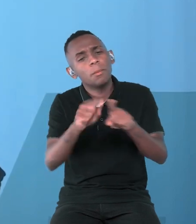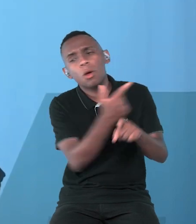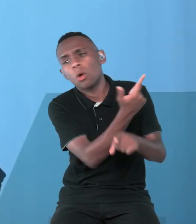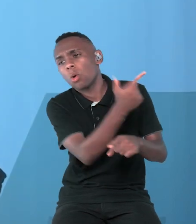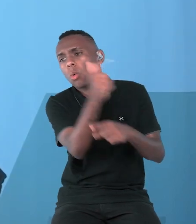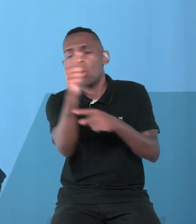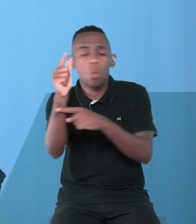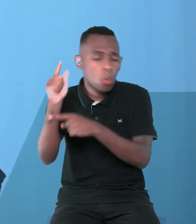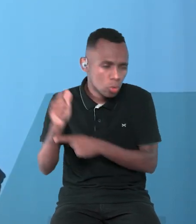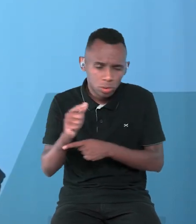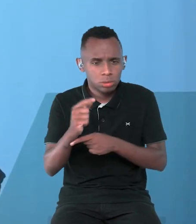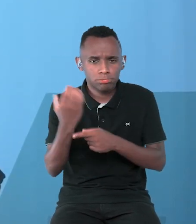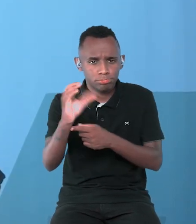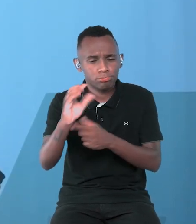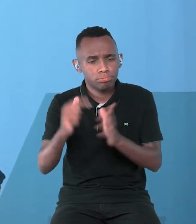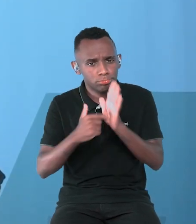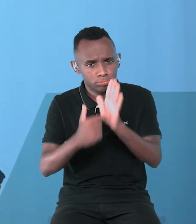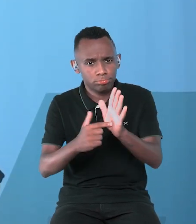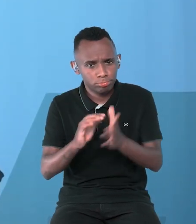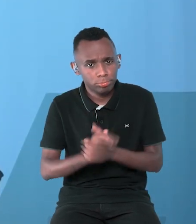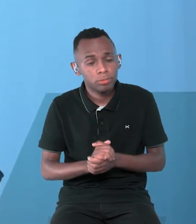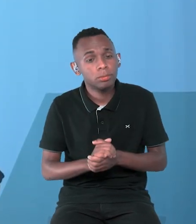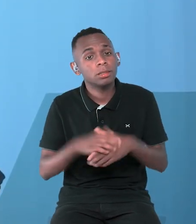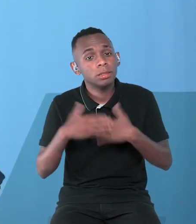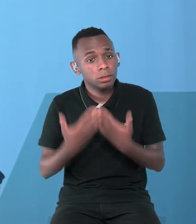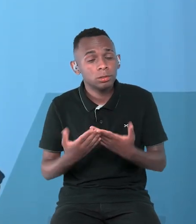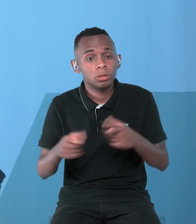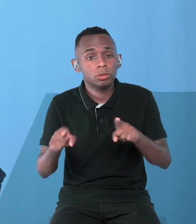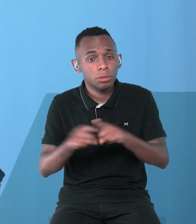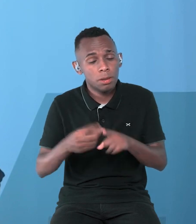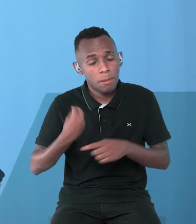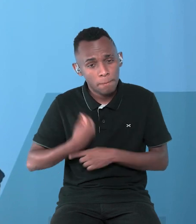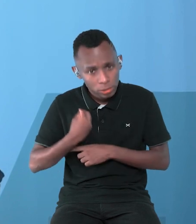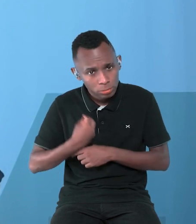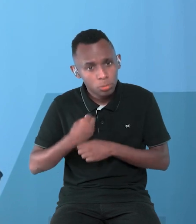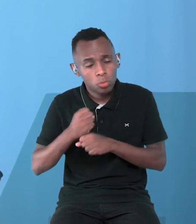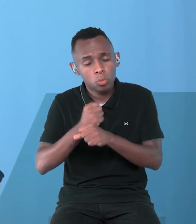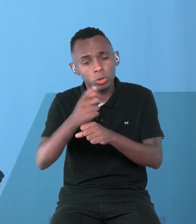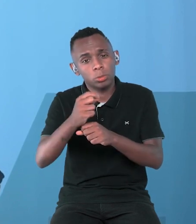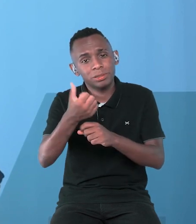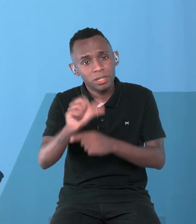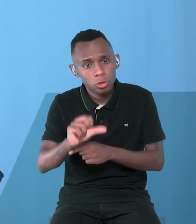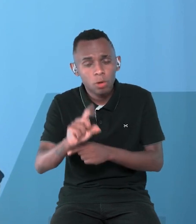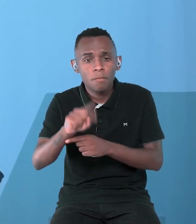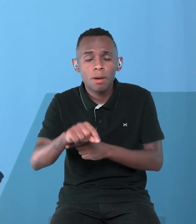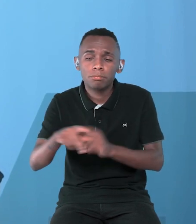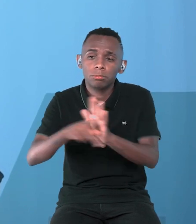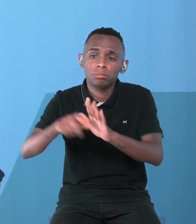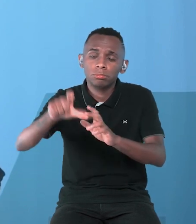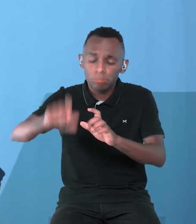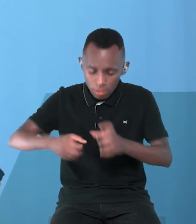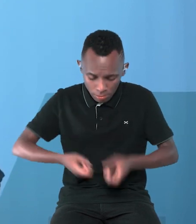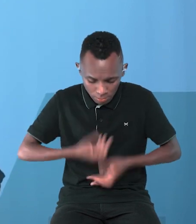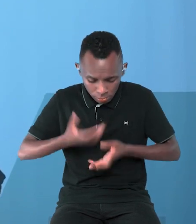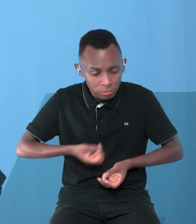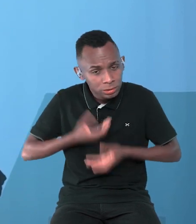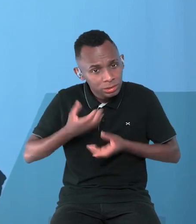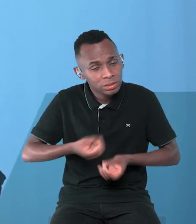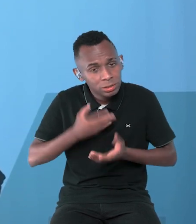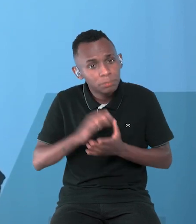publicações. Ganhou o primeiro lugar na Oficip 2019 com A Poetisa, da editora